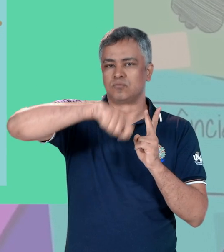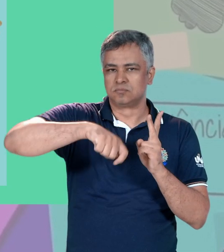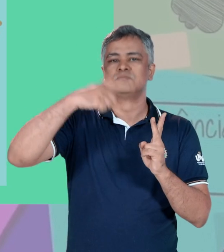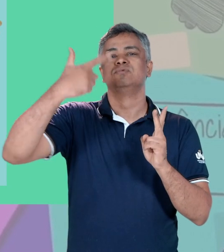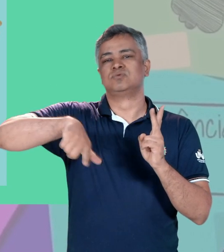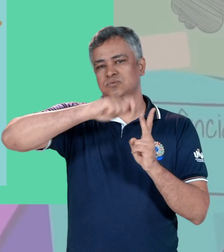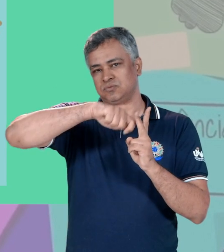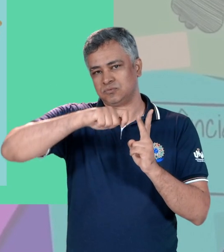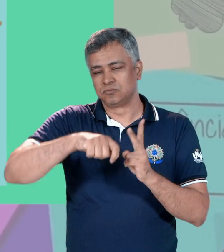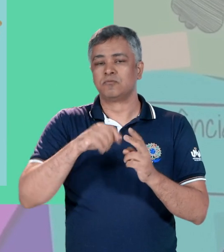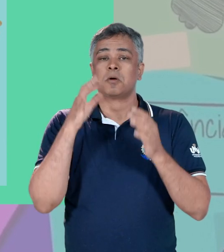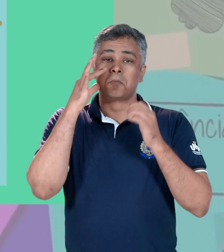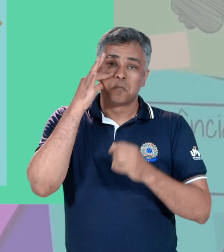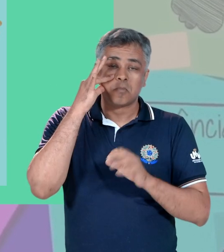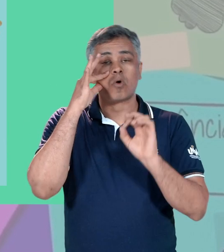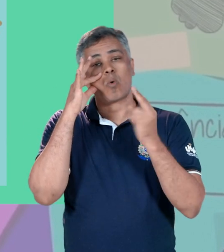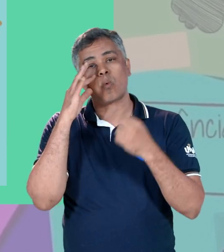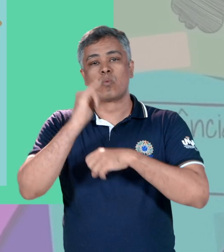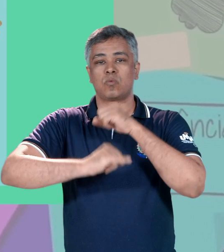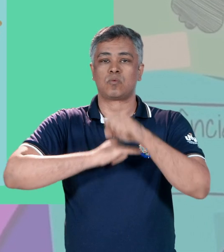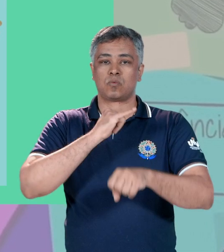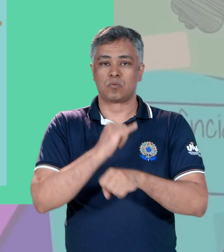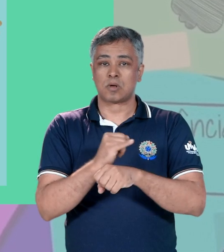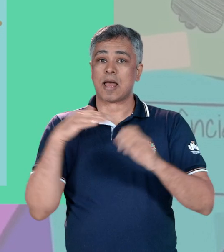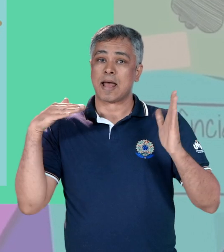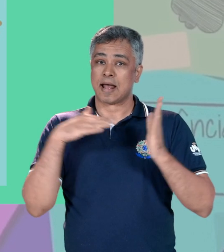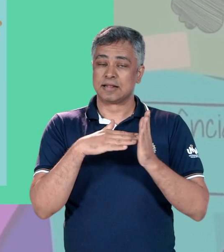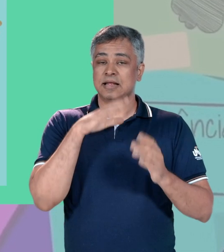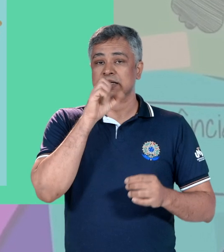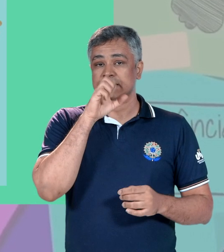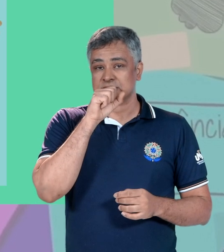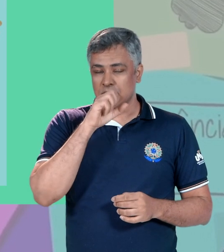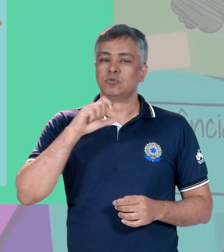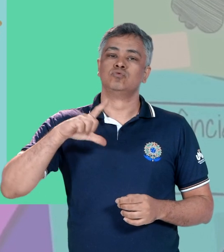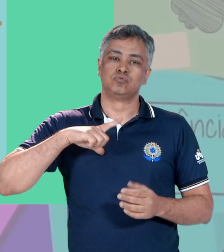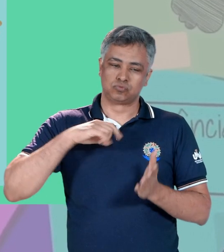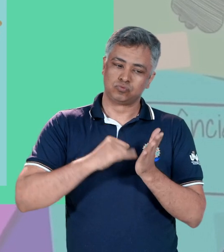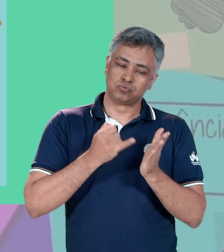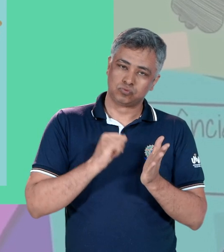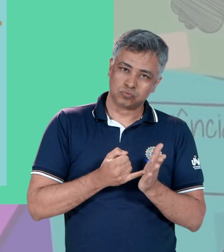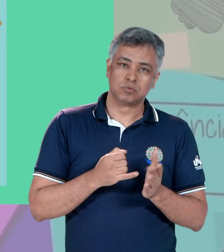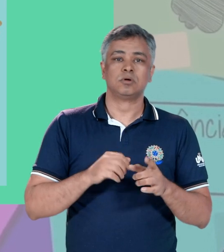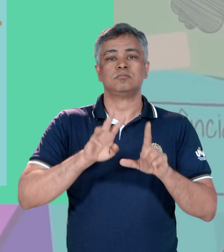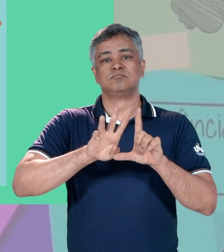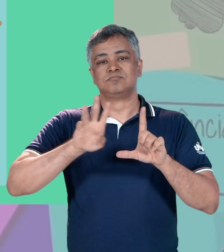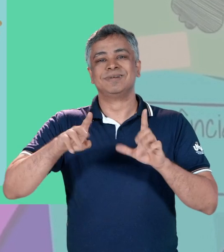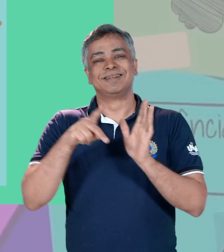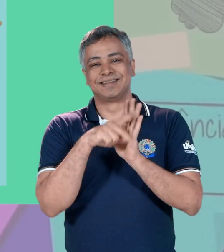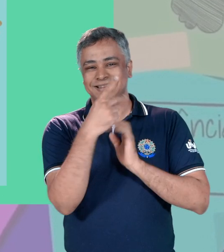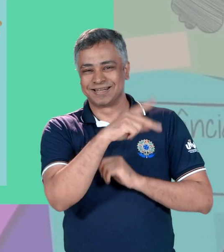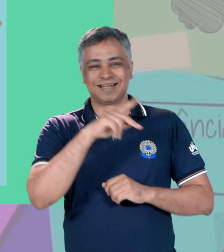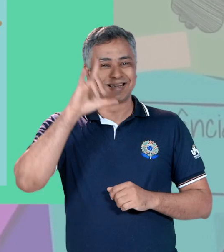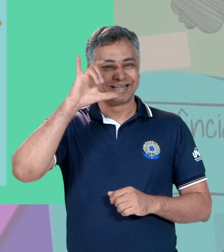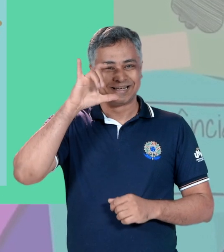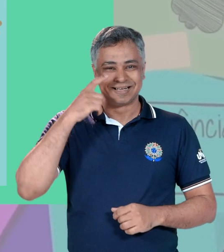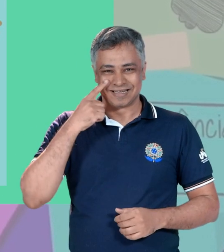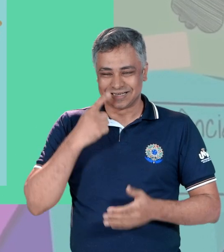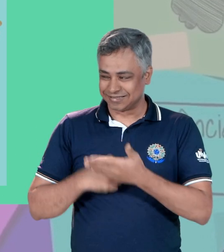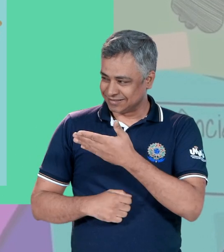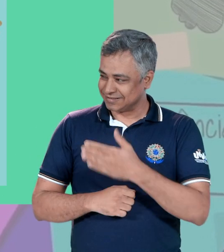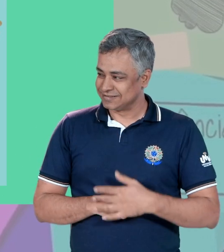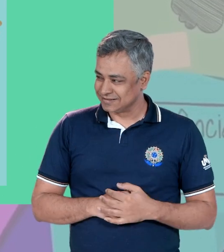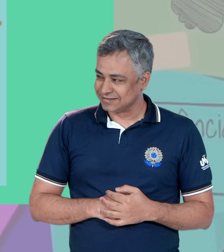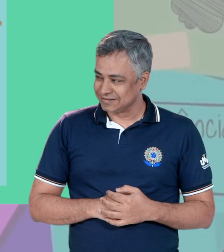internet. As inscrições seguem até depois de amanhã, dia 30, através de um formulário online disponível na página do Instagram,